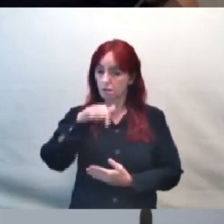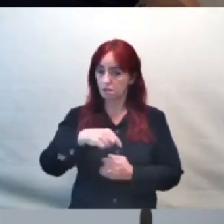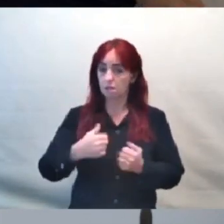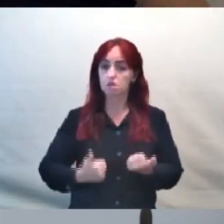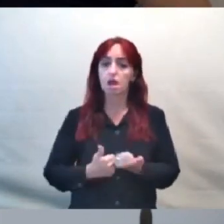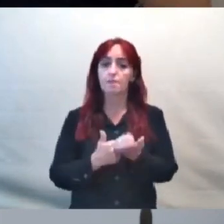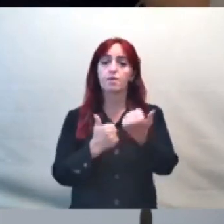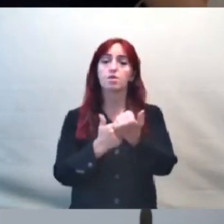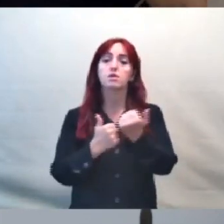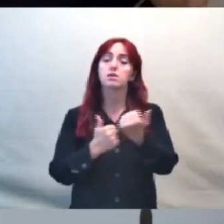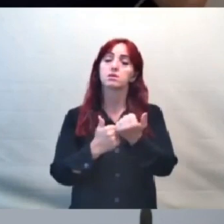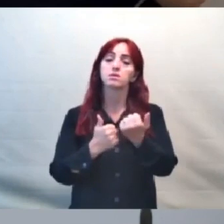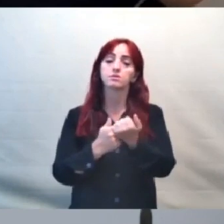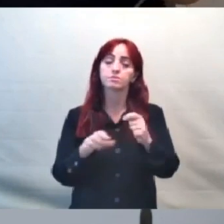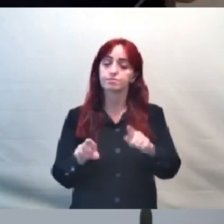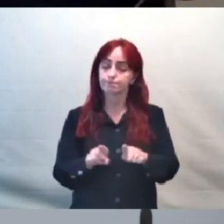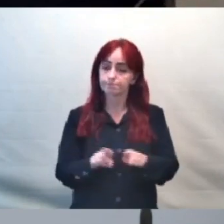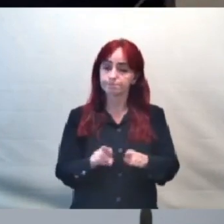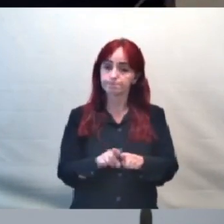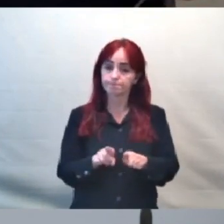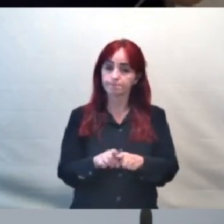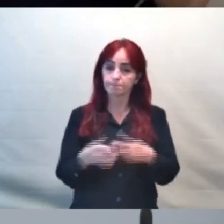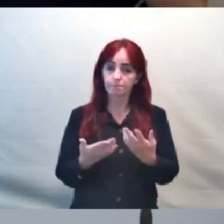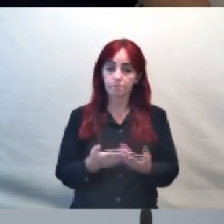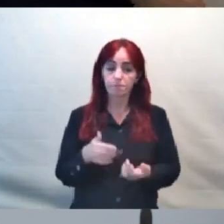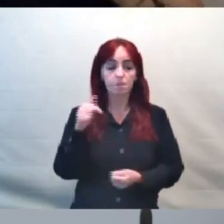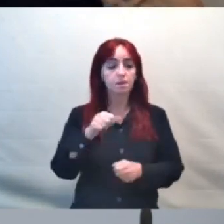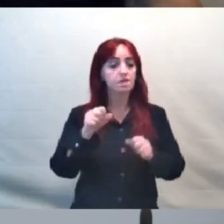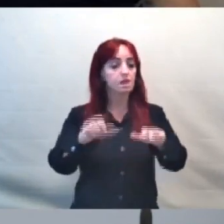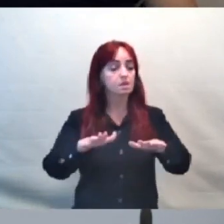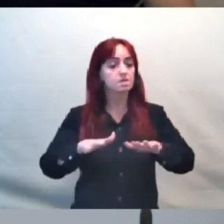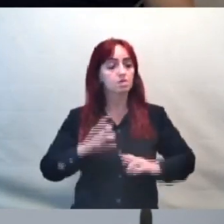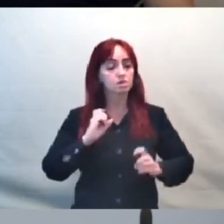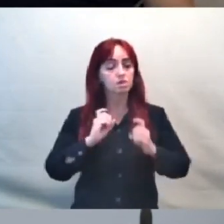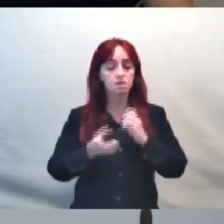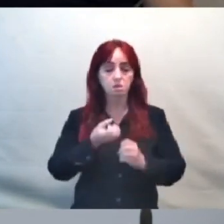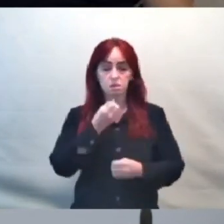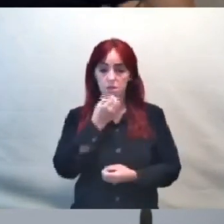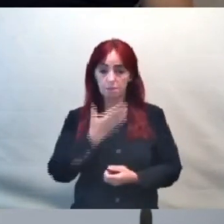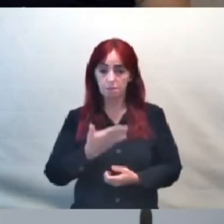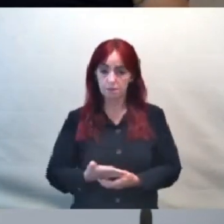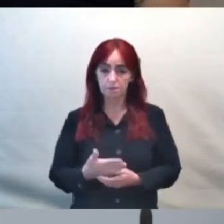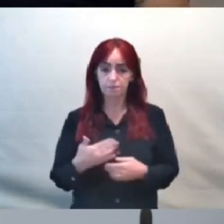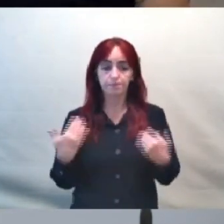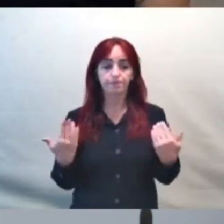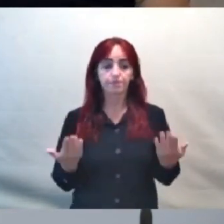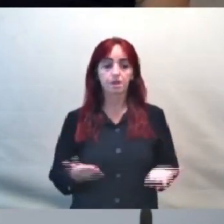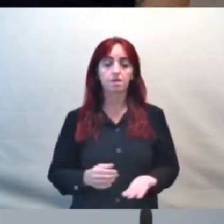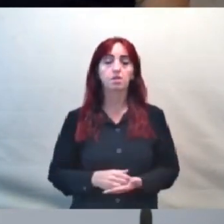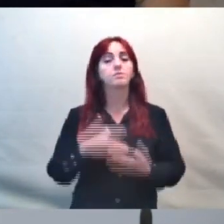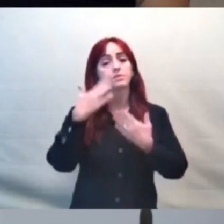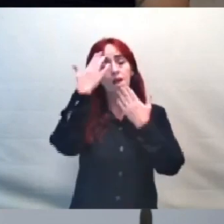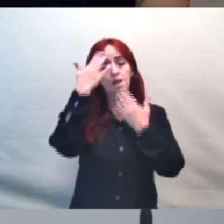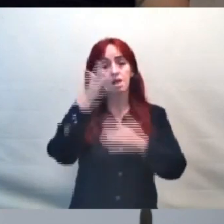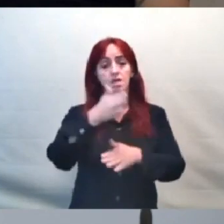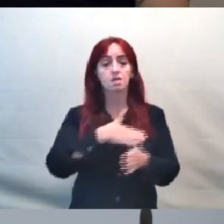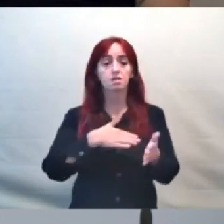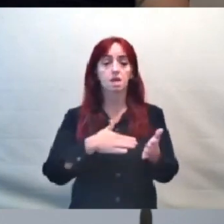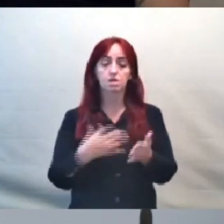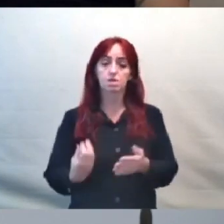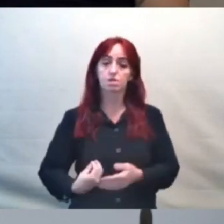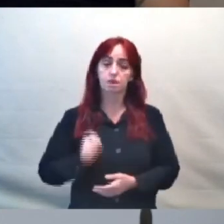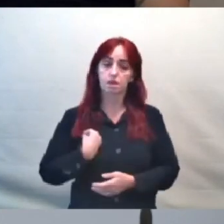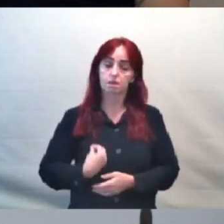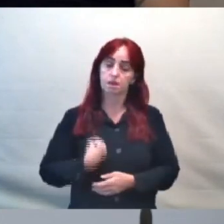né, para que essa audiência possa correr tudo bem. Então, agradeço a todos, né, pela participação.